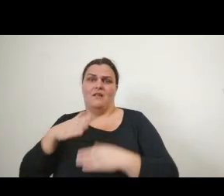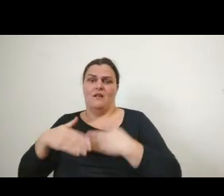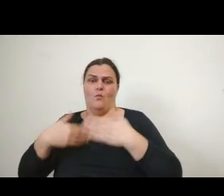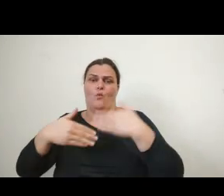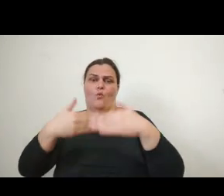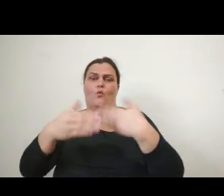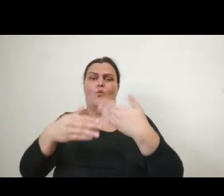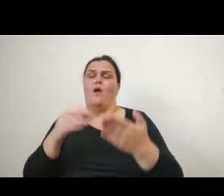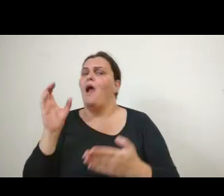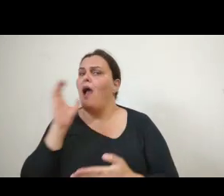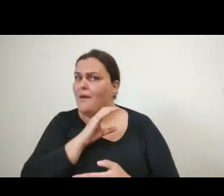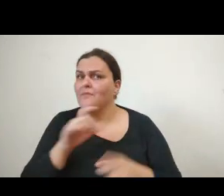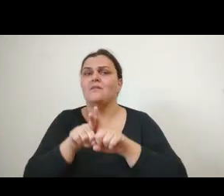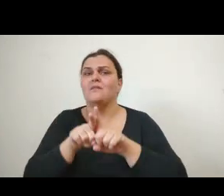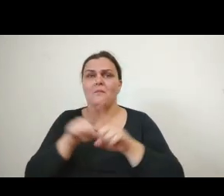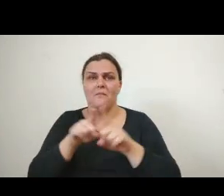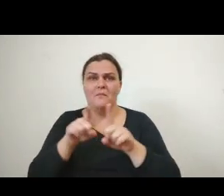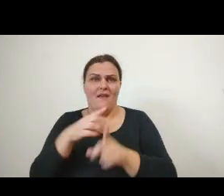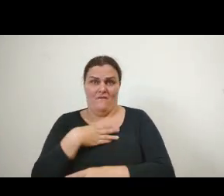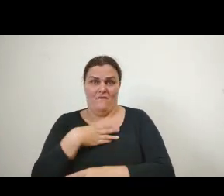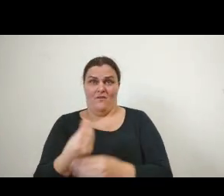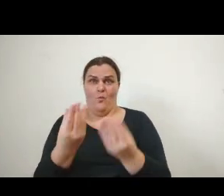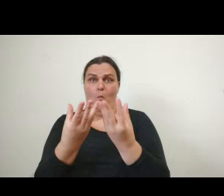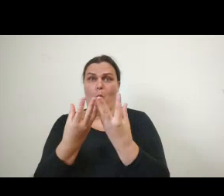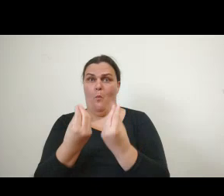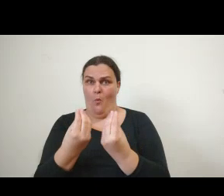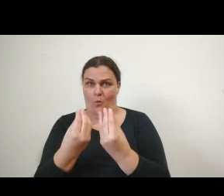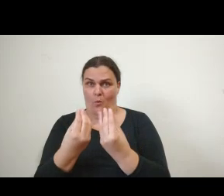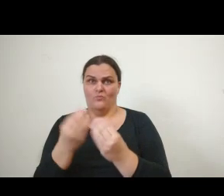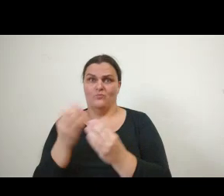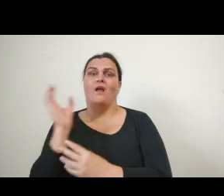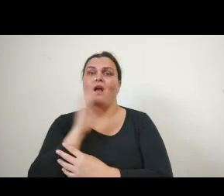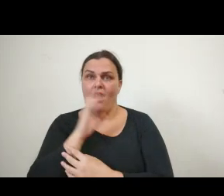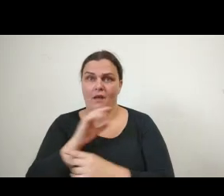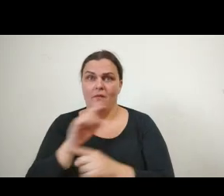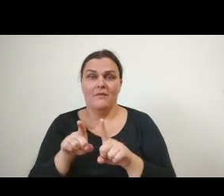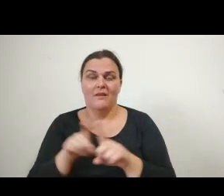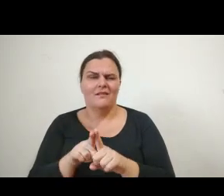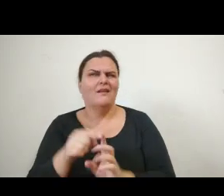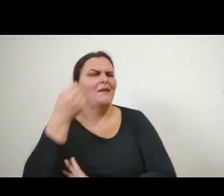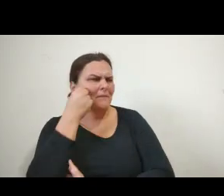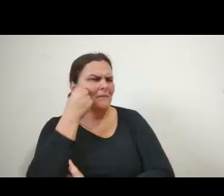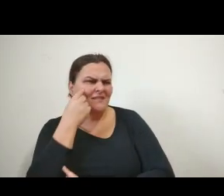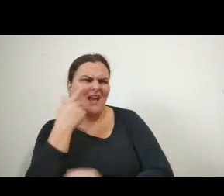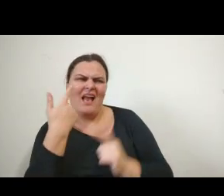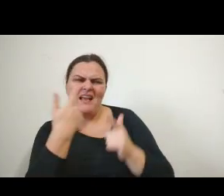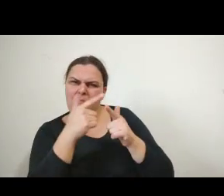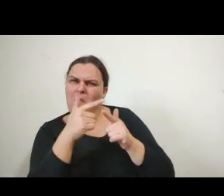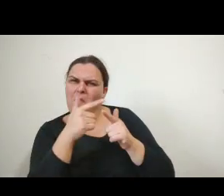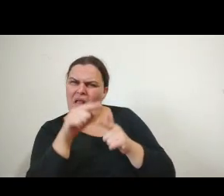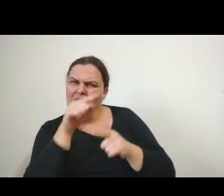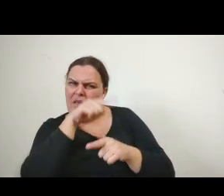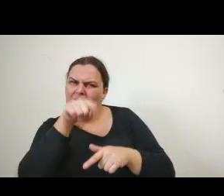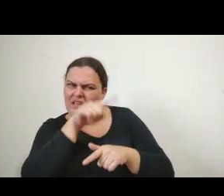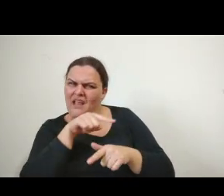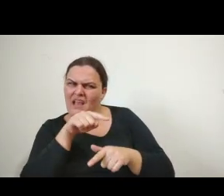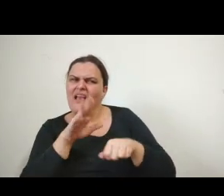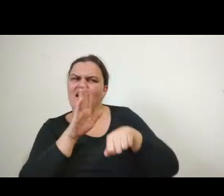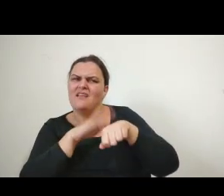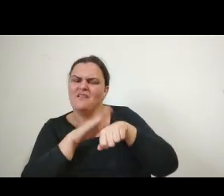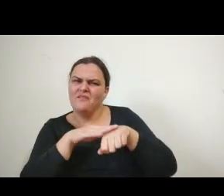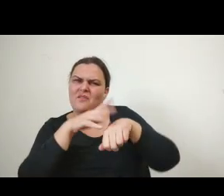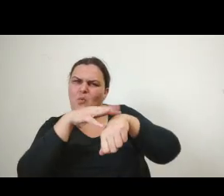acelerado. Inclusive, espécies que são pragas agrícolas, espécies que são vetores de doenças do